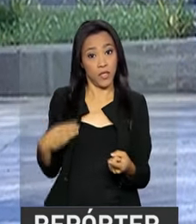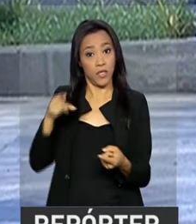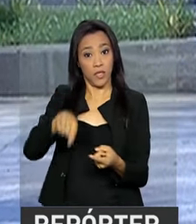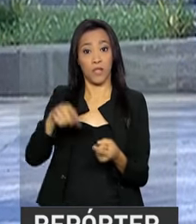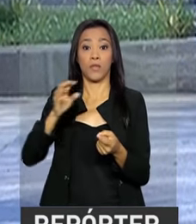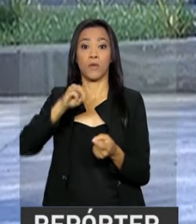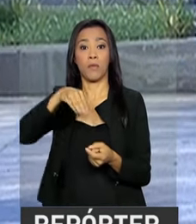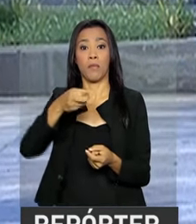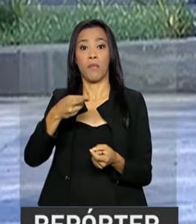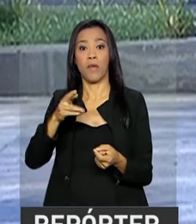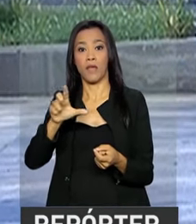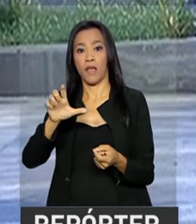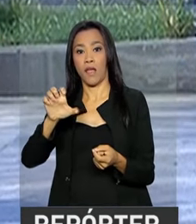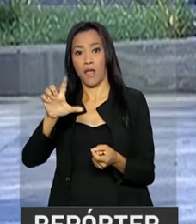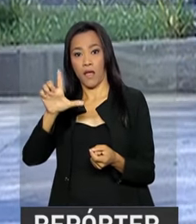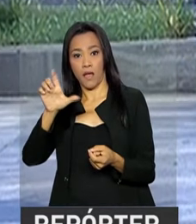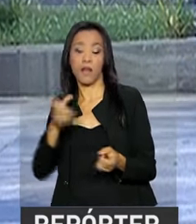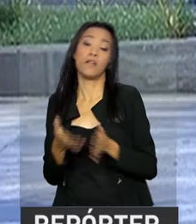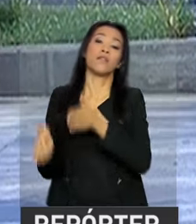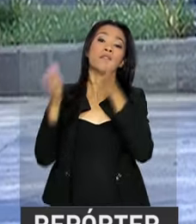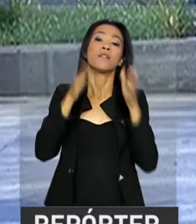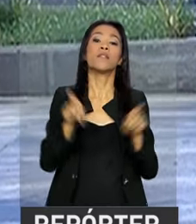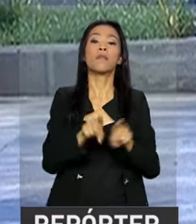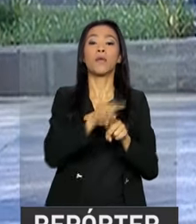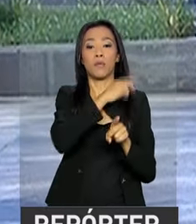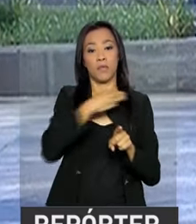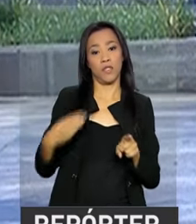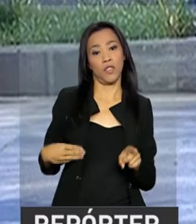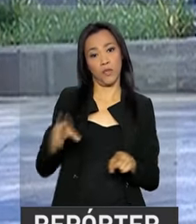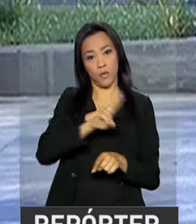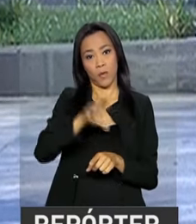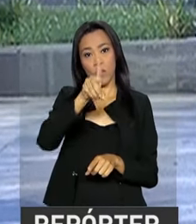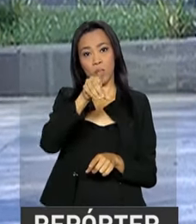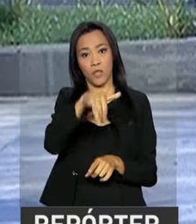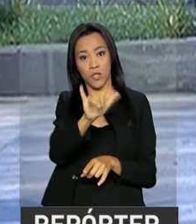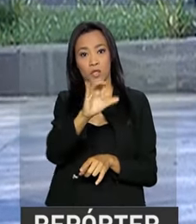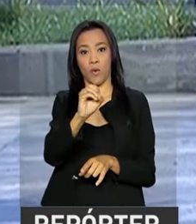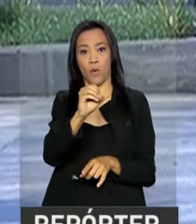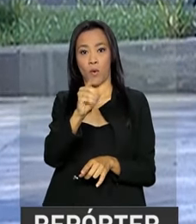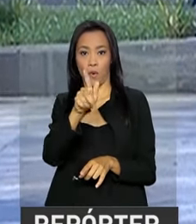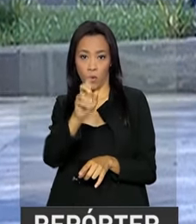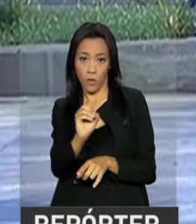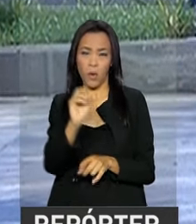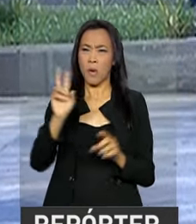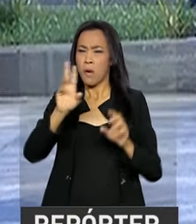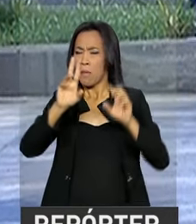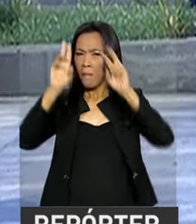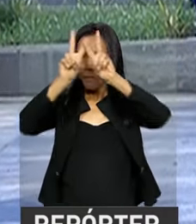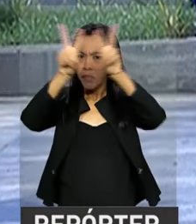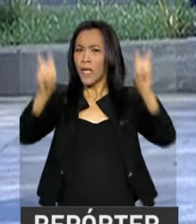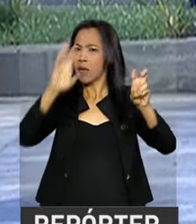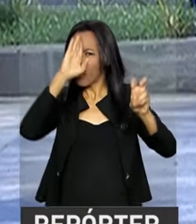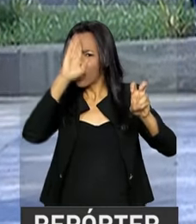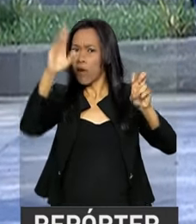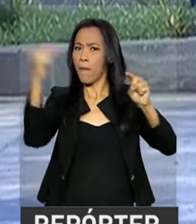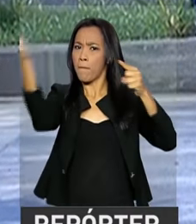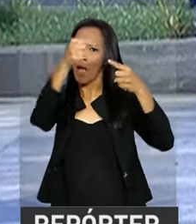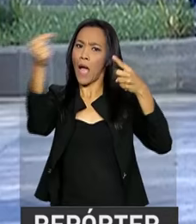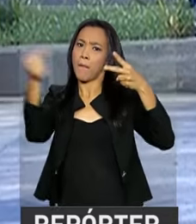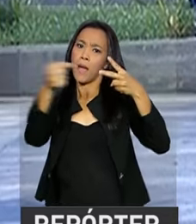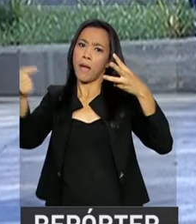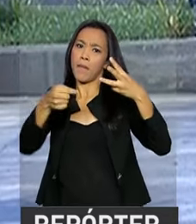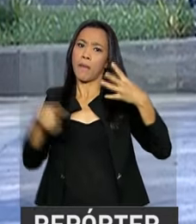Planejamento, Desenvolvimento e Gestão, Diogo Oliveira. Entre os principais pontos do debate, será abordada a questão